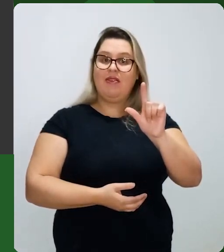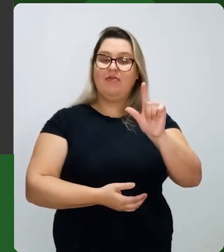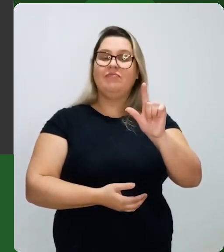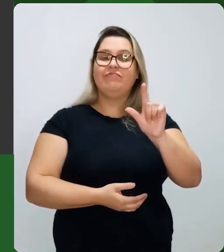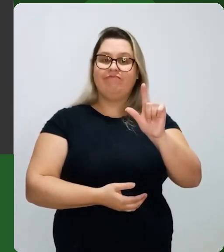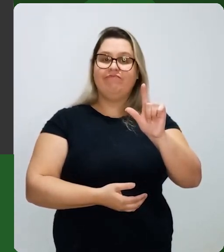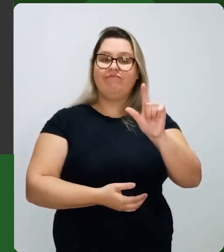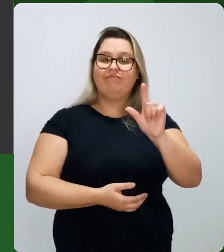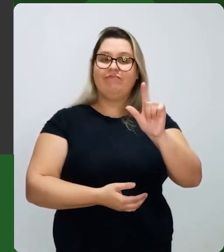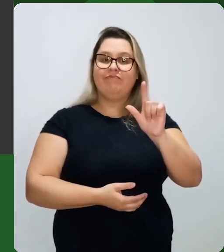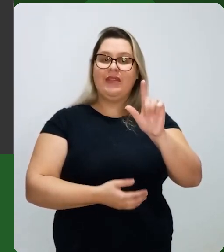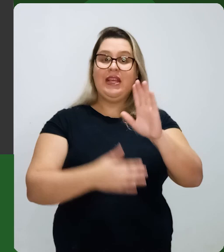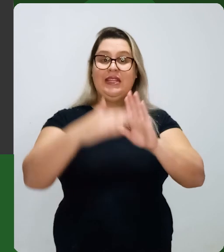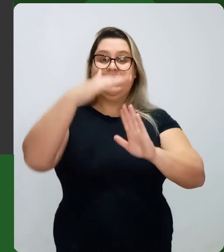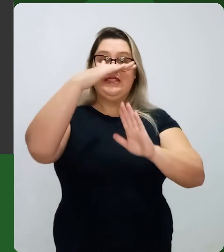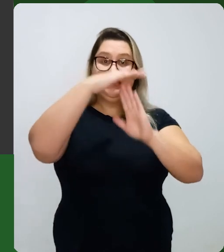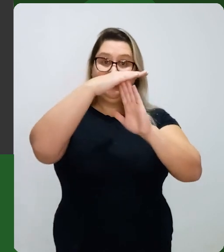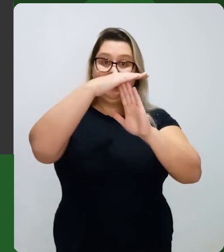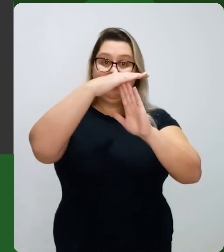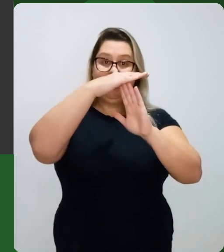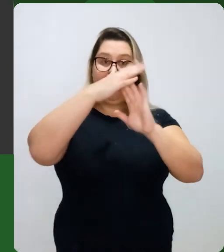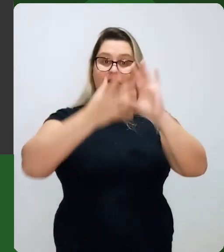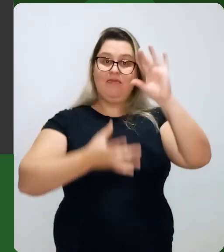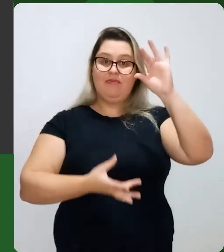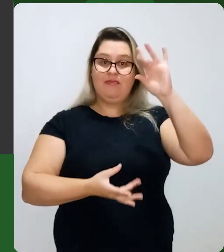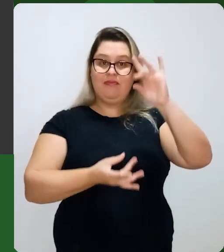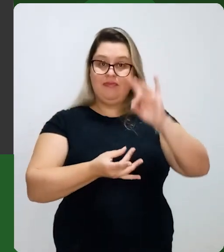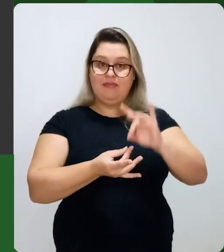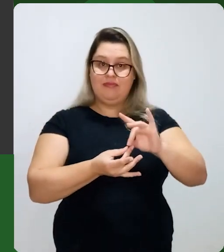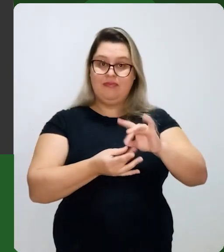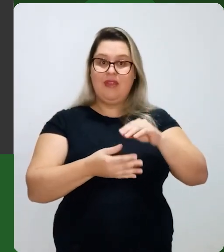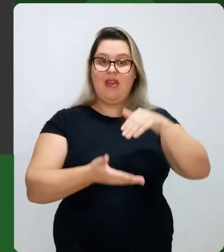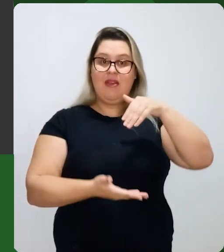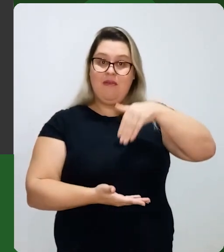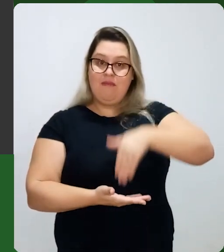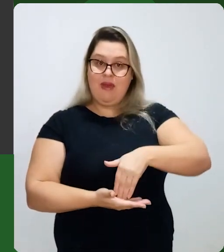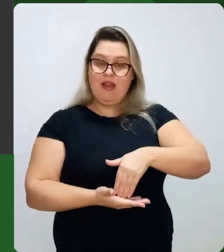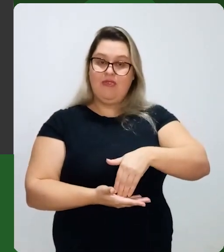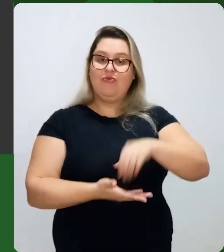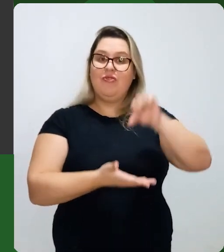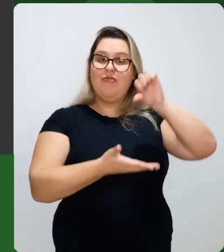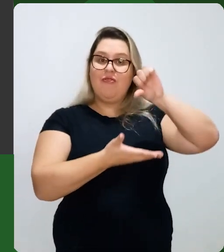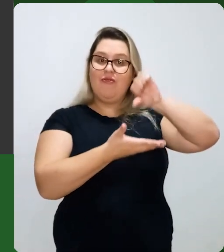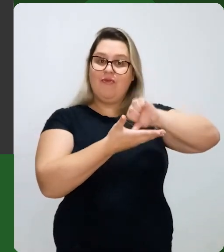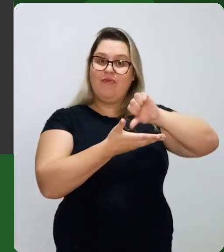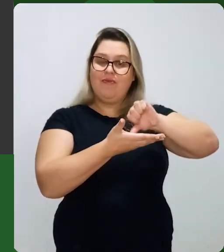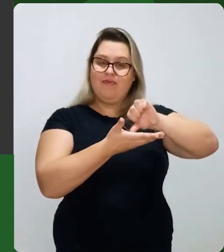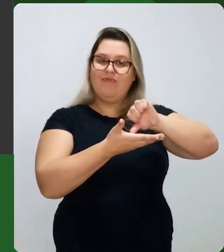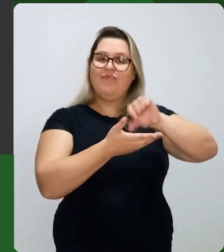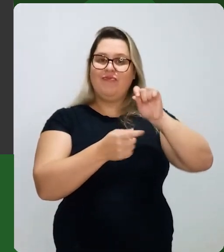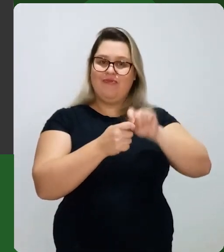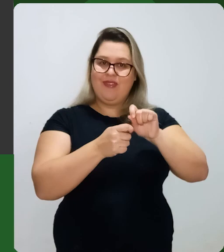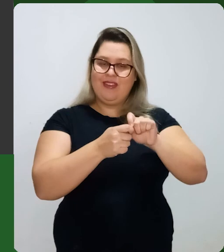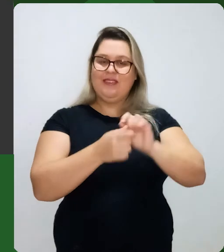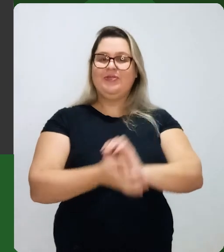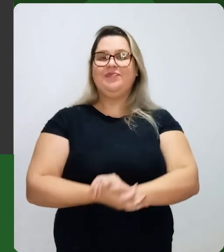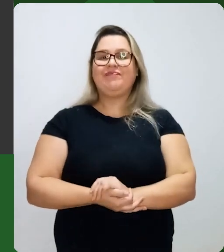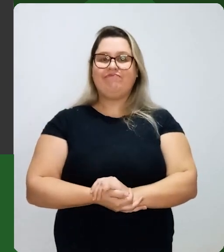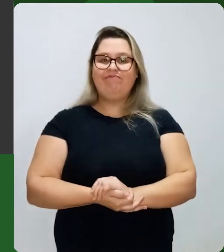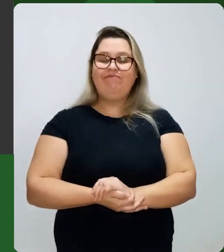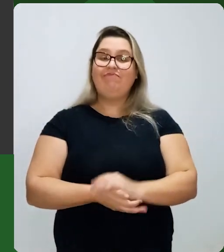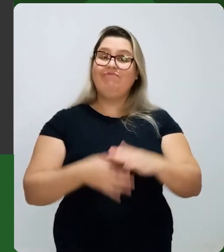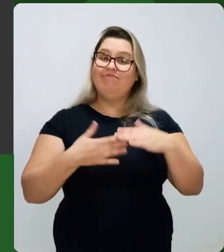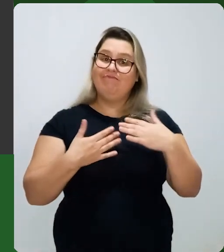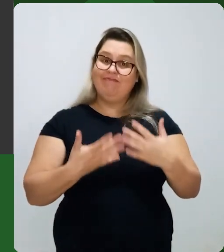E aí, sim, eu ligo a parte superior com a parte inferior e traço